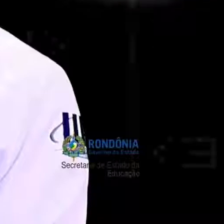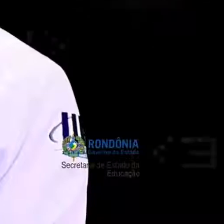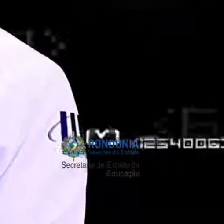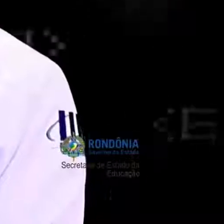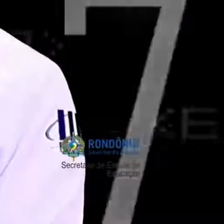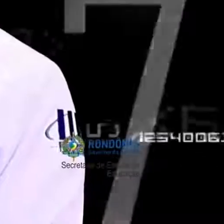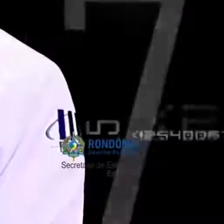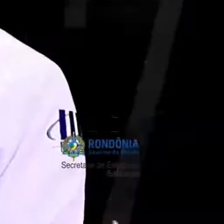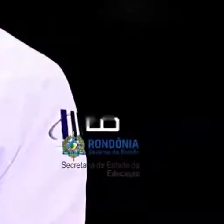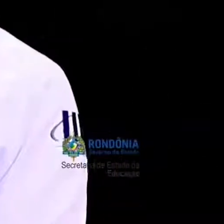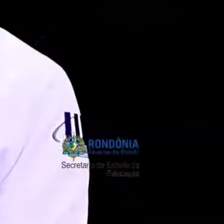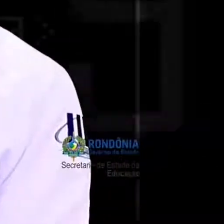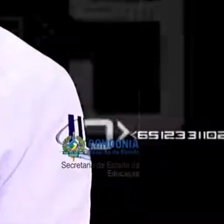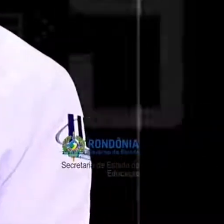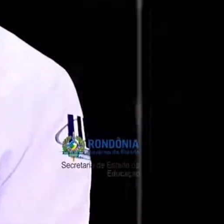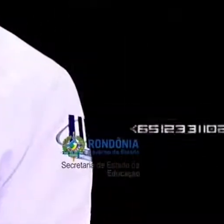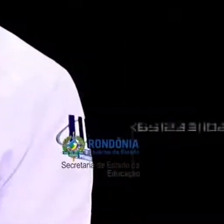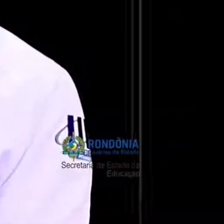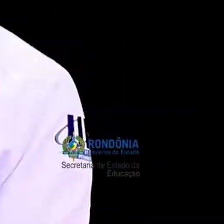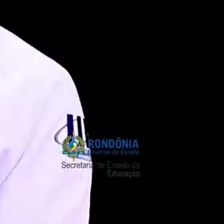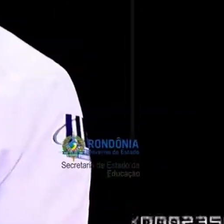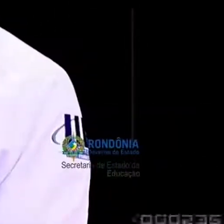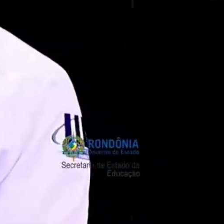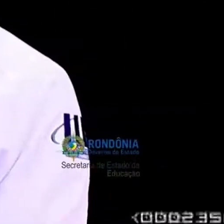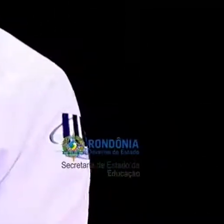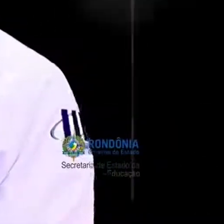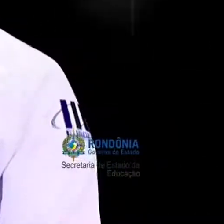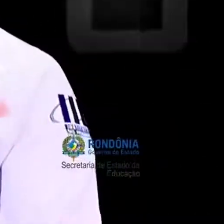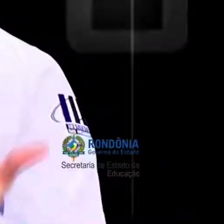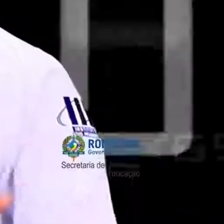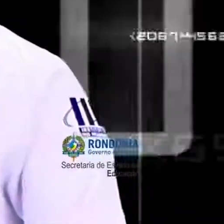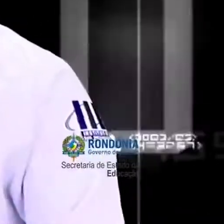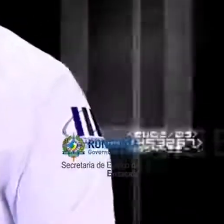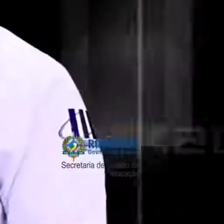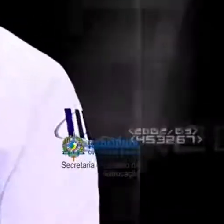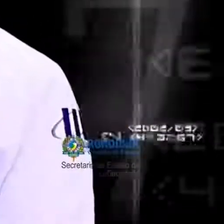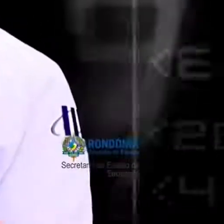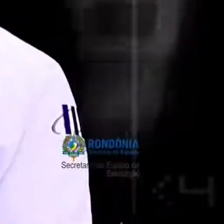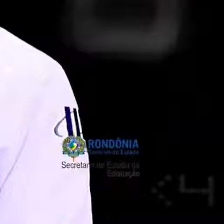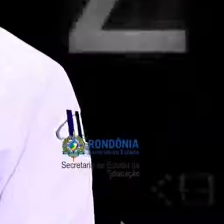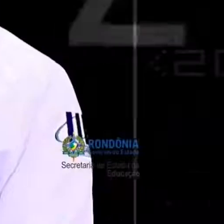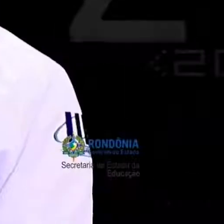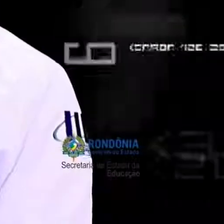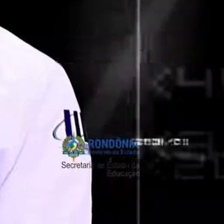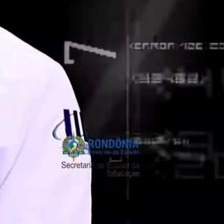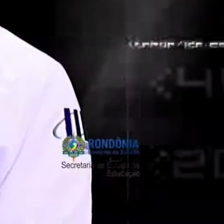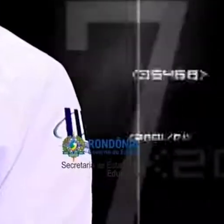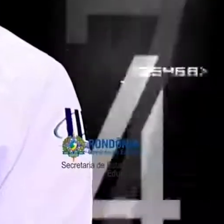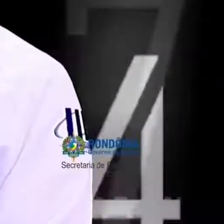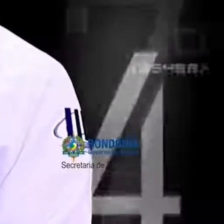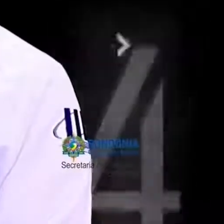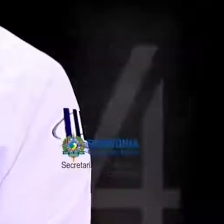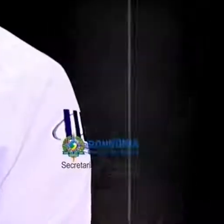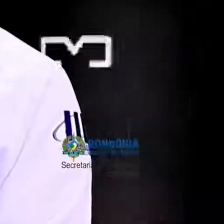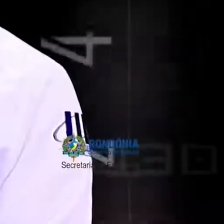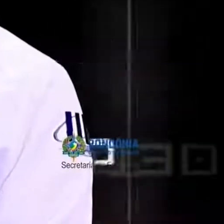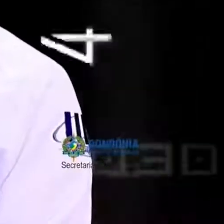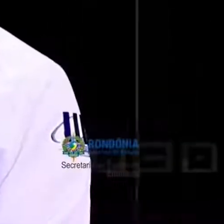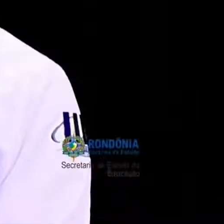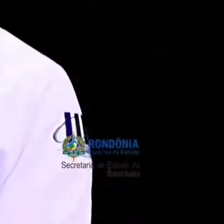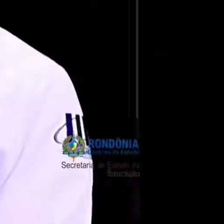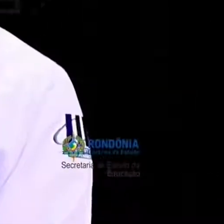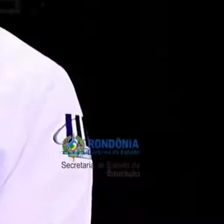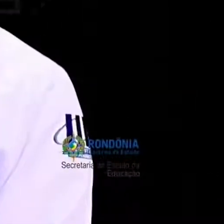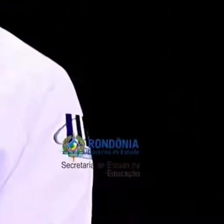põe é o cirurgião plástico através do seu conhecimento. Ele vai falar para o paciente, olha, isso pode, isso não pode e assim por diante. Em alguns casos,